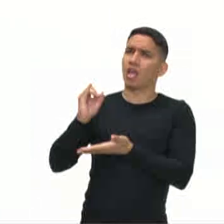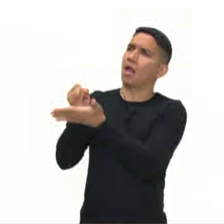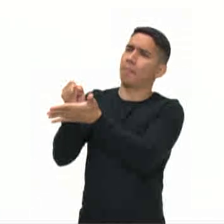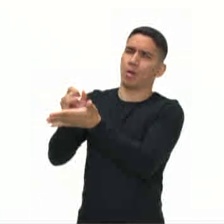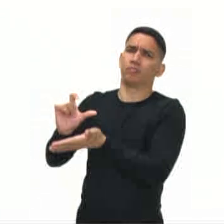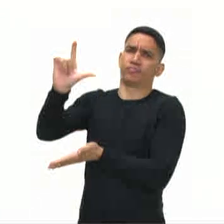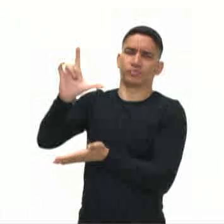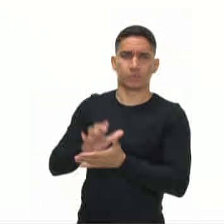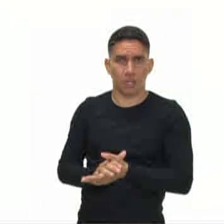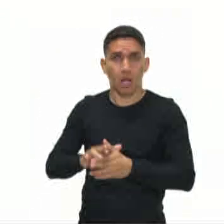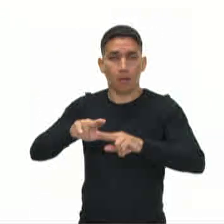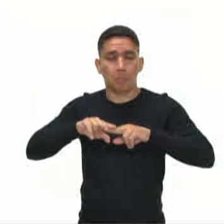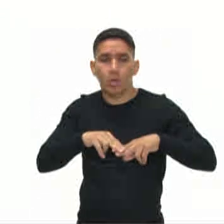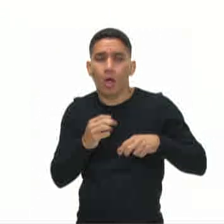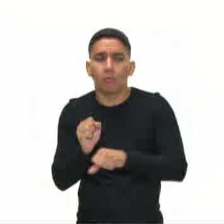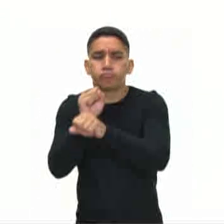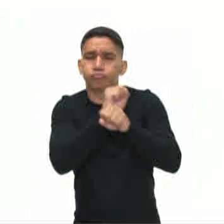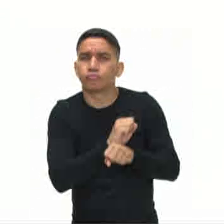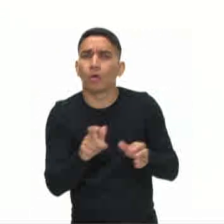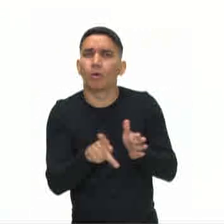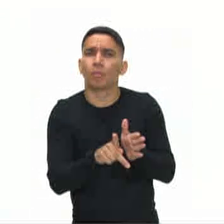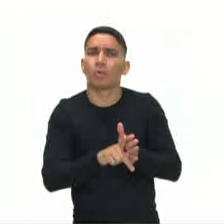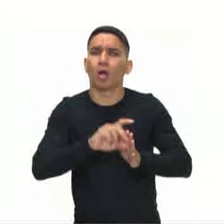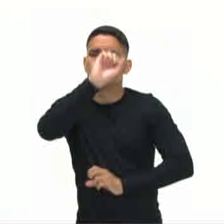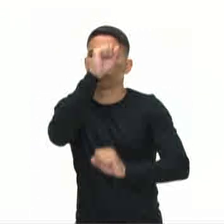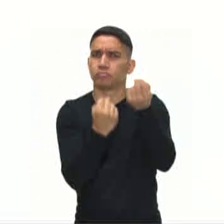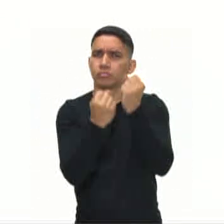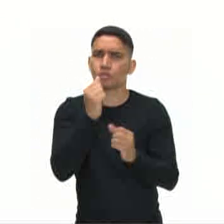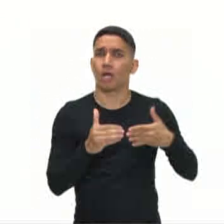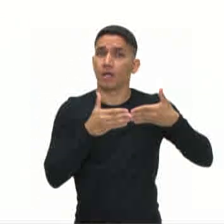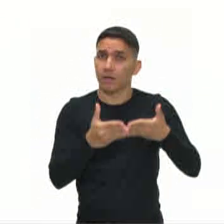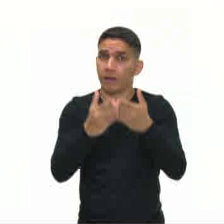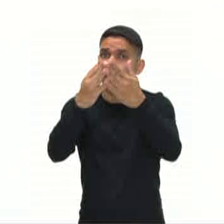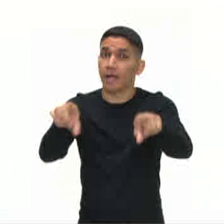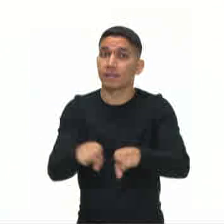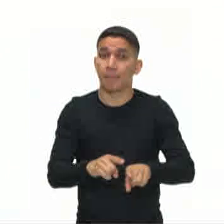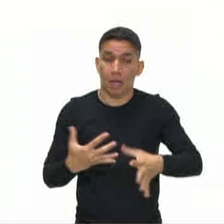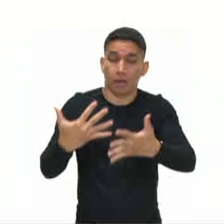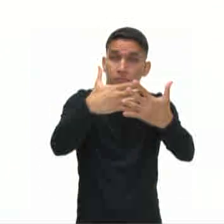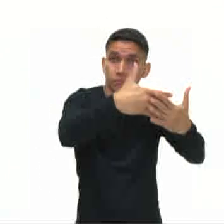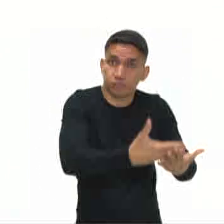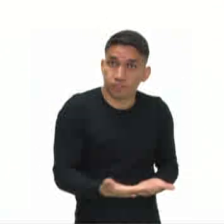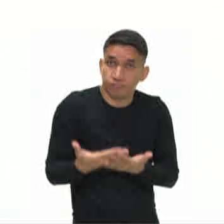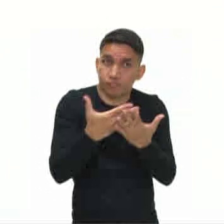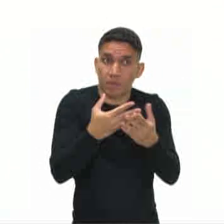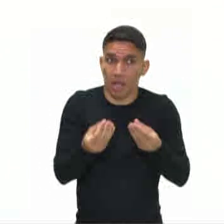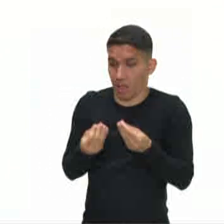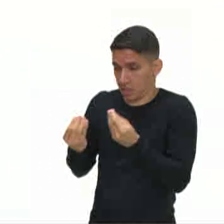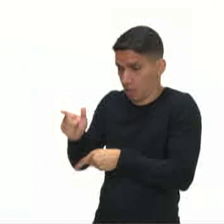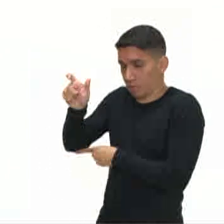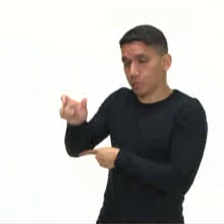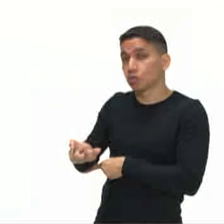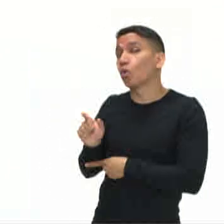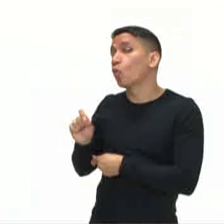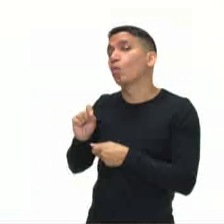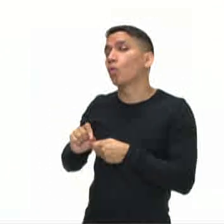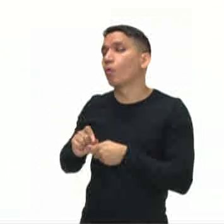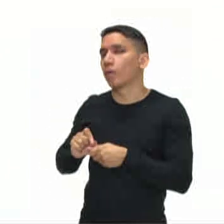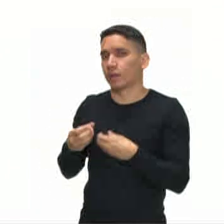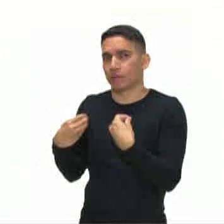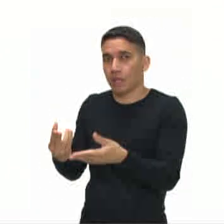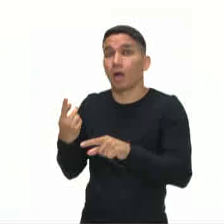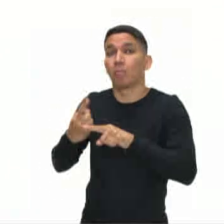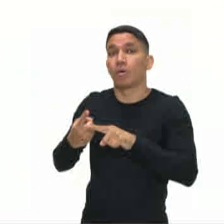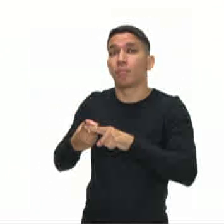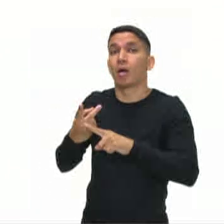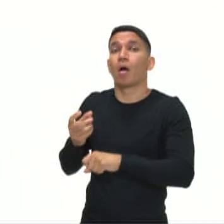protegeu a indústria naval e a mineração, tá? Então aqui, ó, ela está concedendo o título a um corsário, né? Porque ele fala que ela protegeu